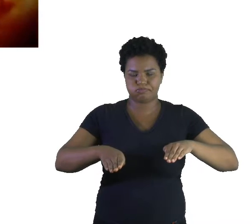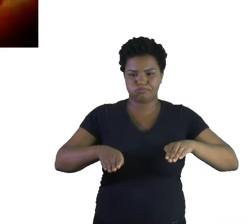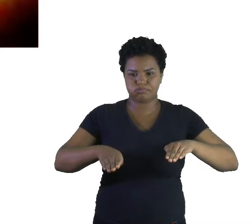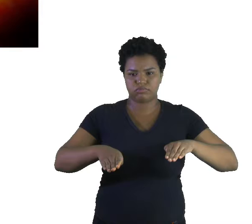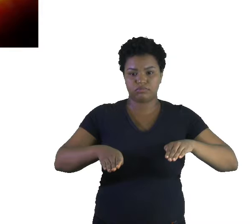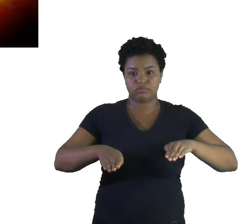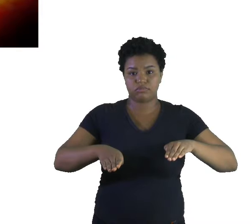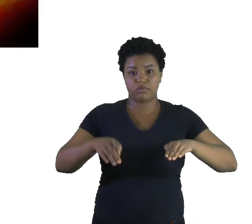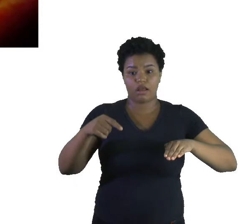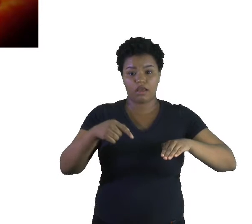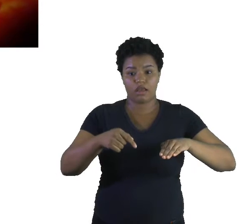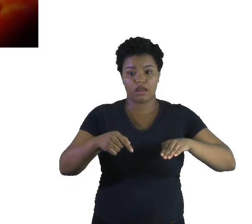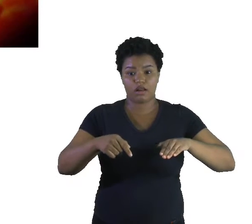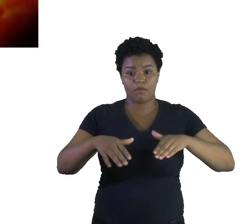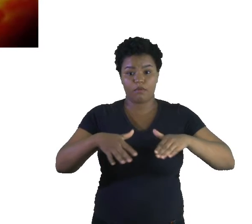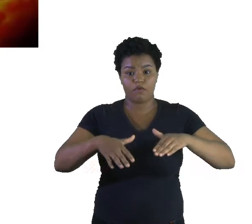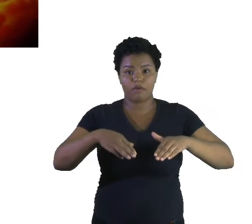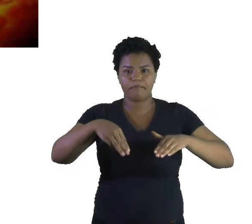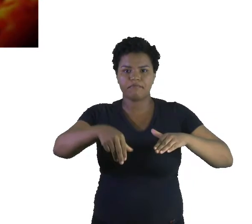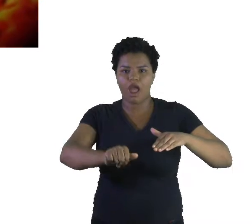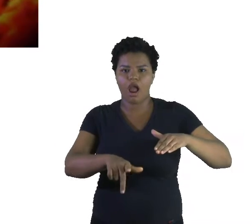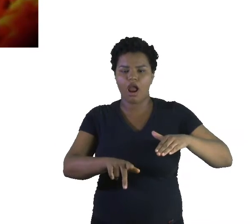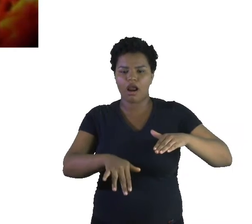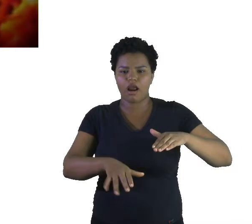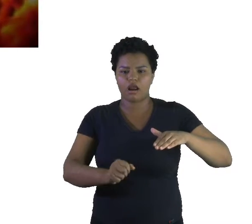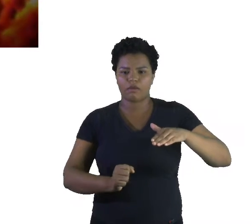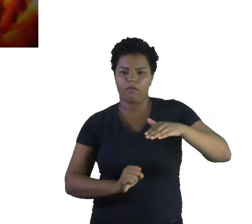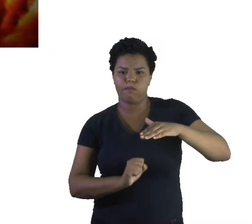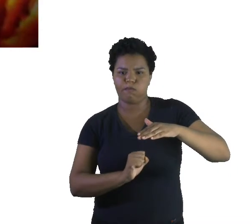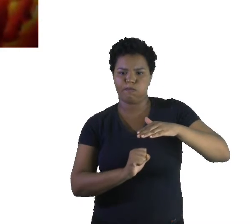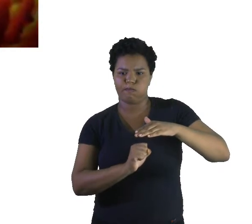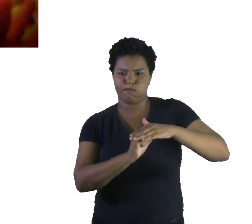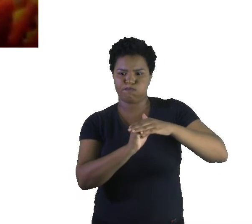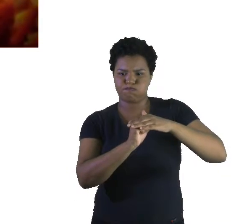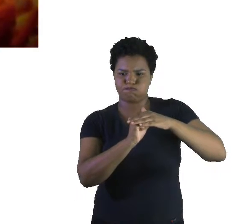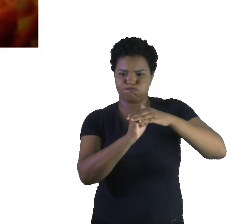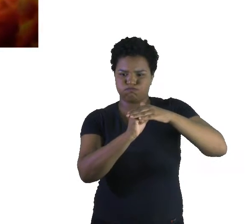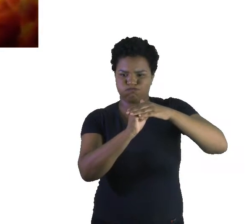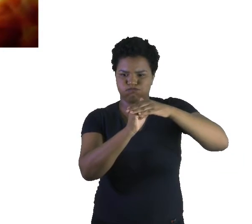Elas são movidas pelo magma que é pressionado para a superfície.